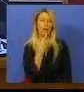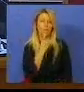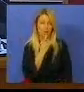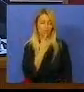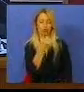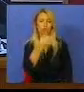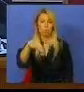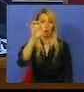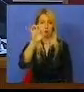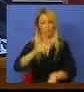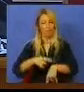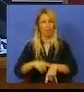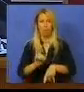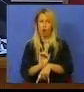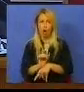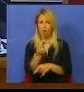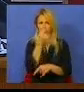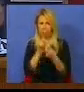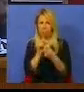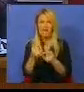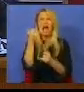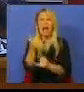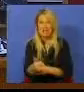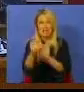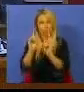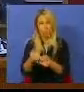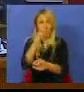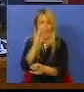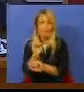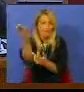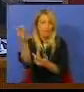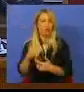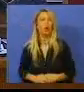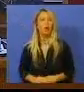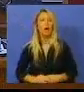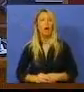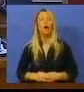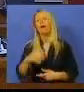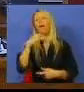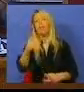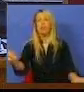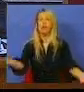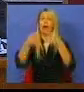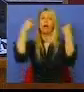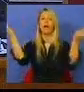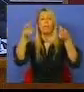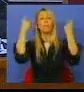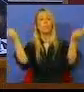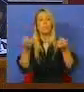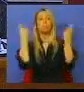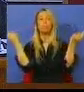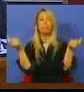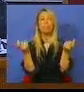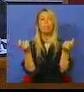tempo depois de ter tomado posse, o Sr. Ministro anunciava, com alguma pompa e circunstância,